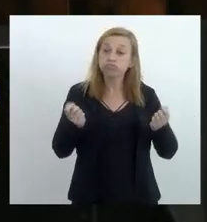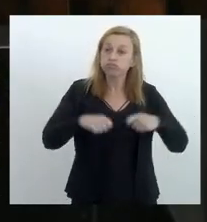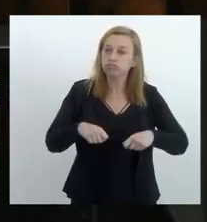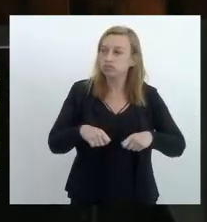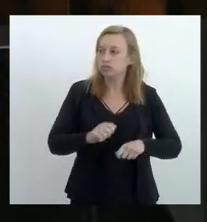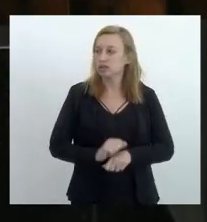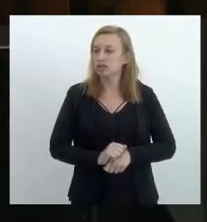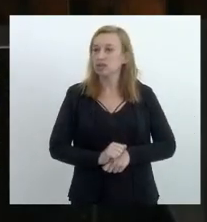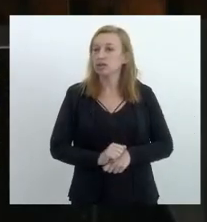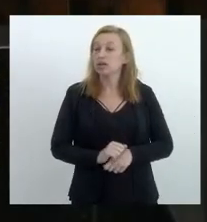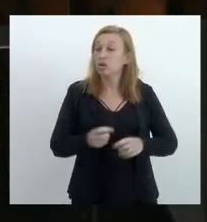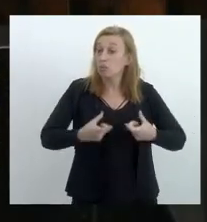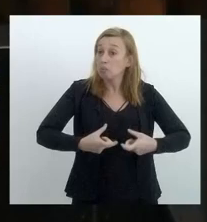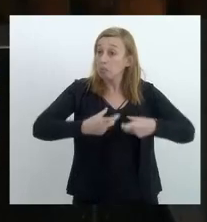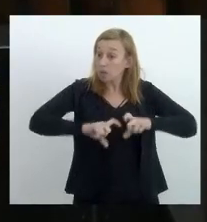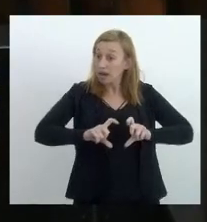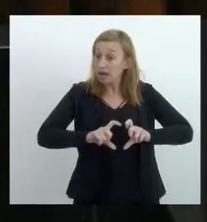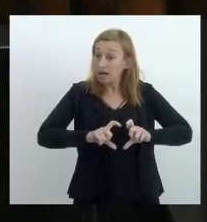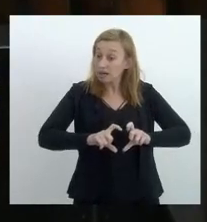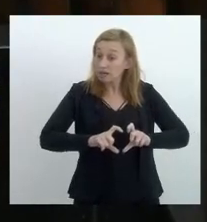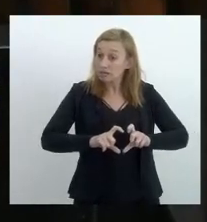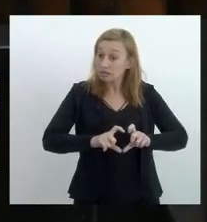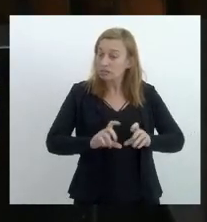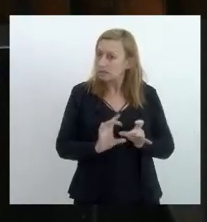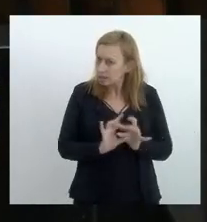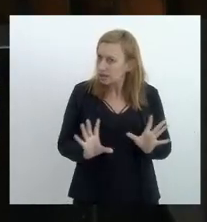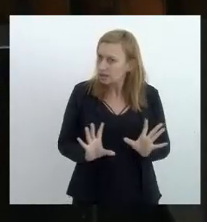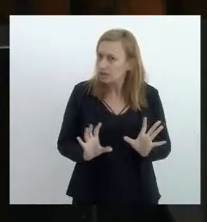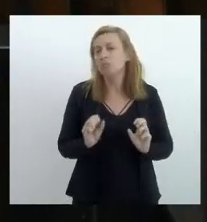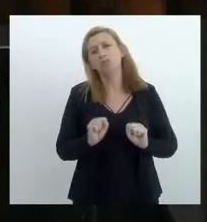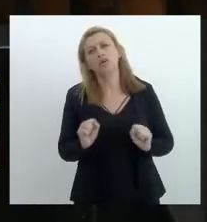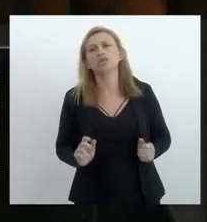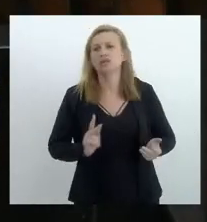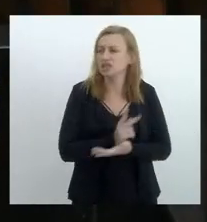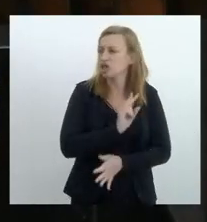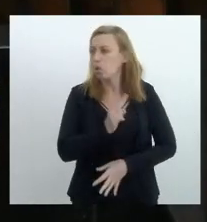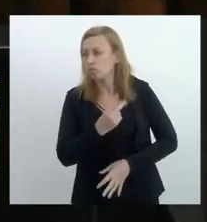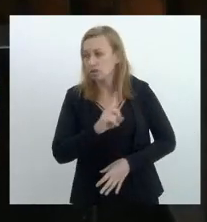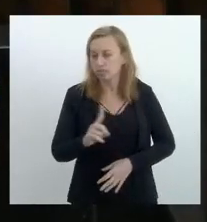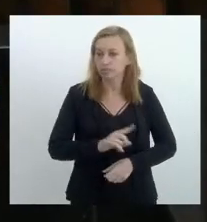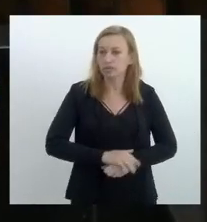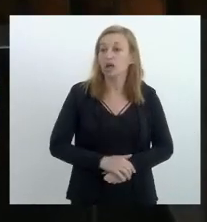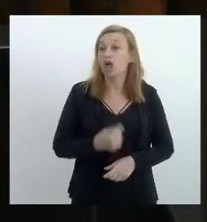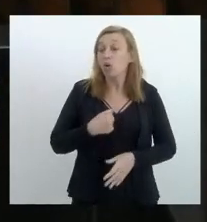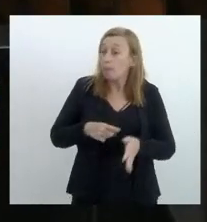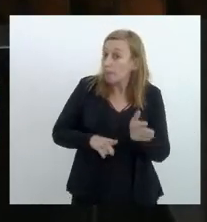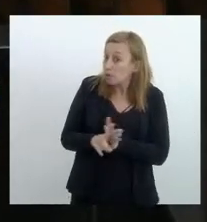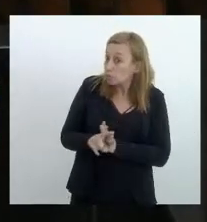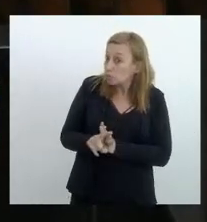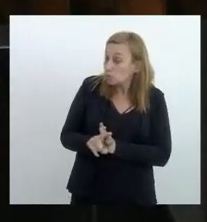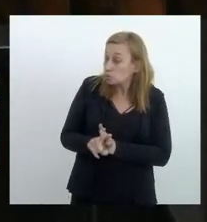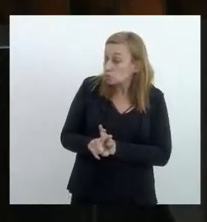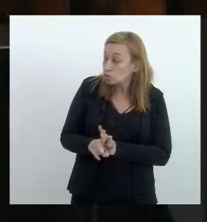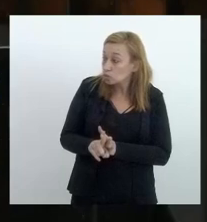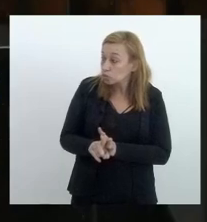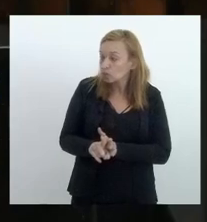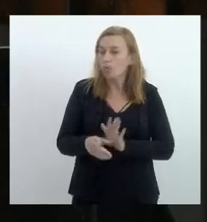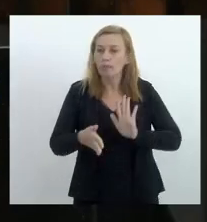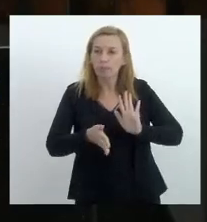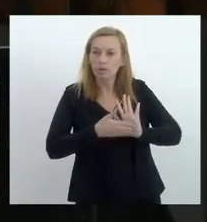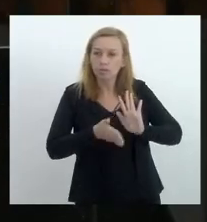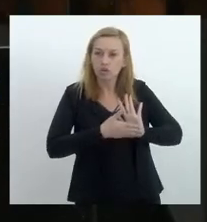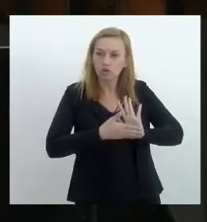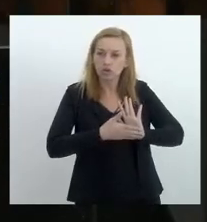Mas ele é um parágrafo, assim, meramente autorizativo. Ele pode acontecer e pode não acontecer. Eu pergunto, como a